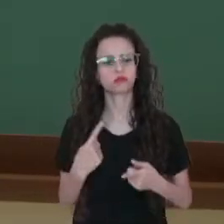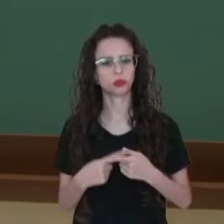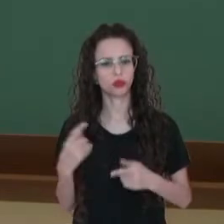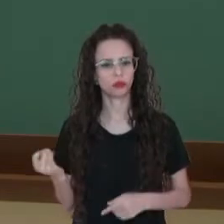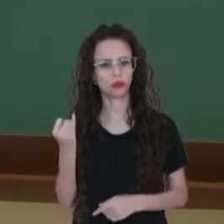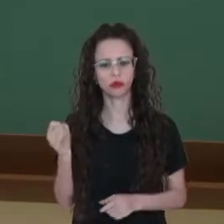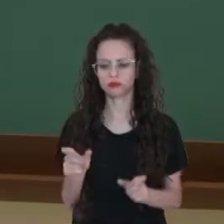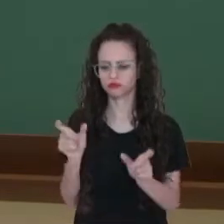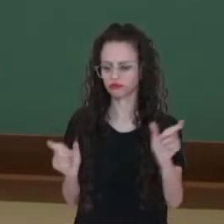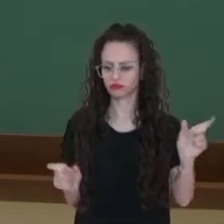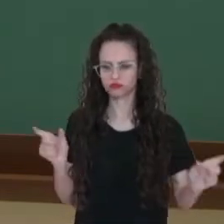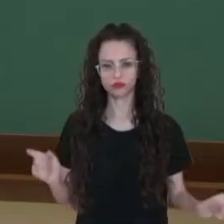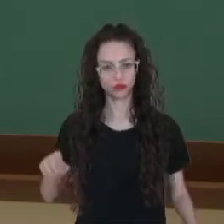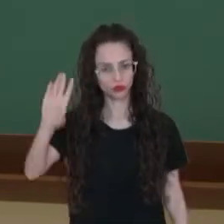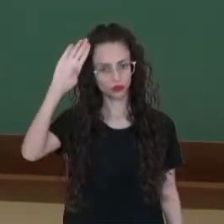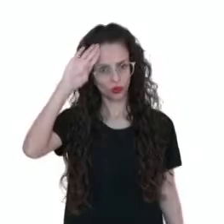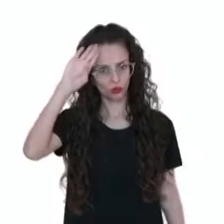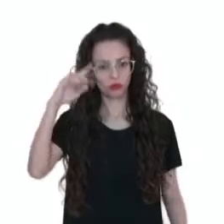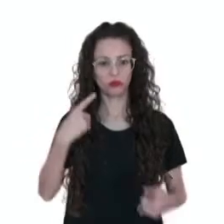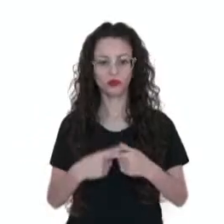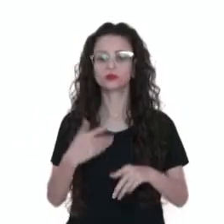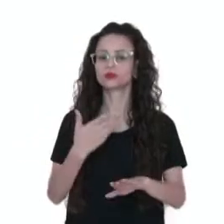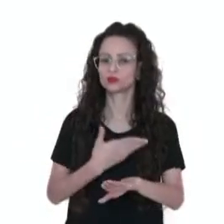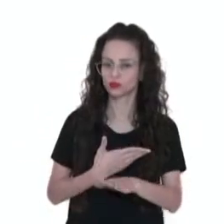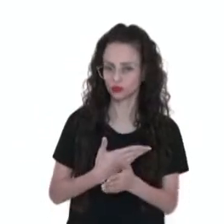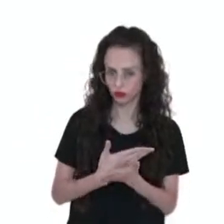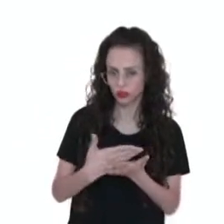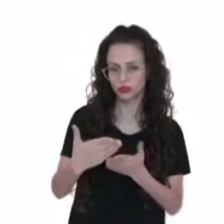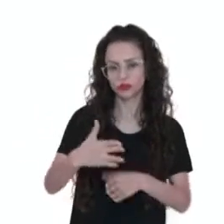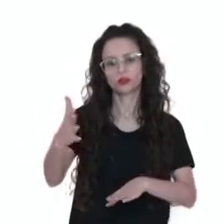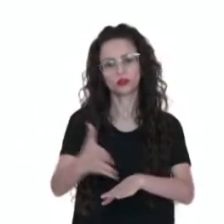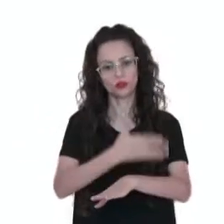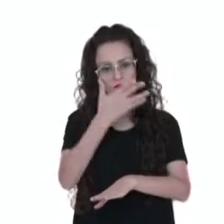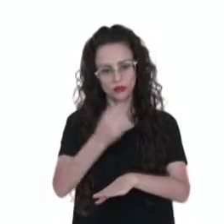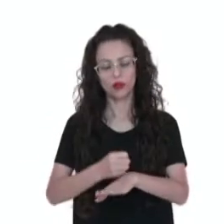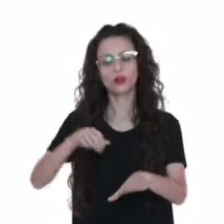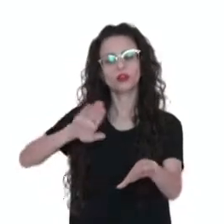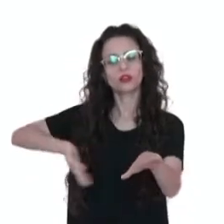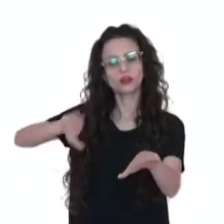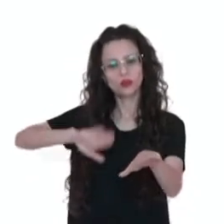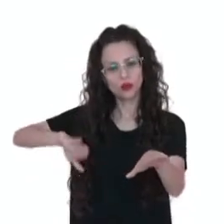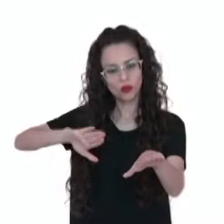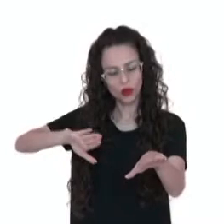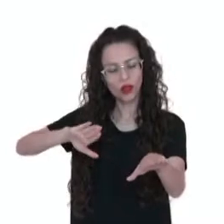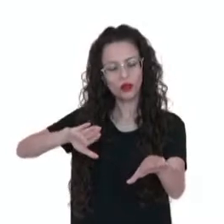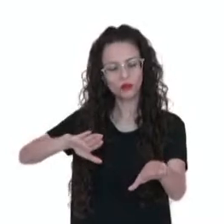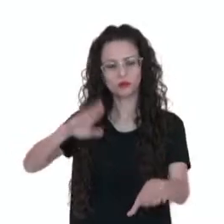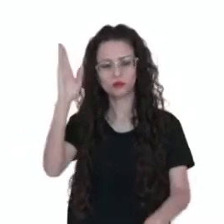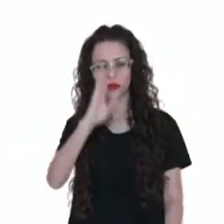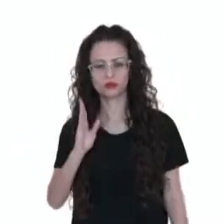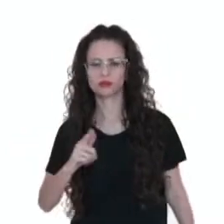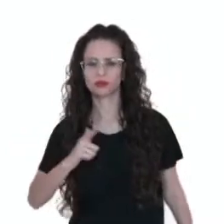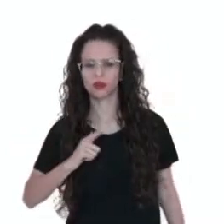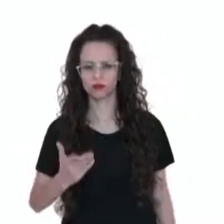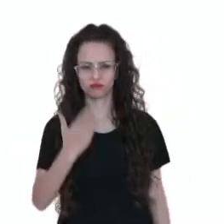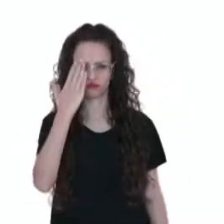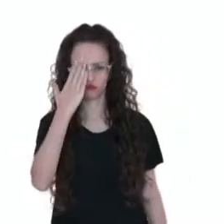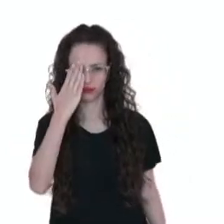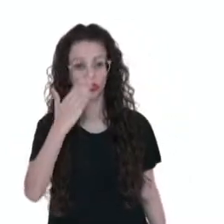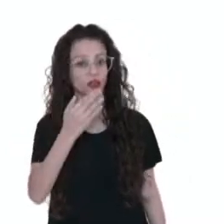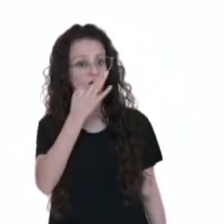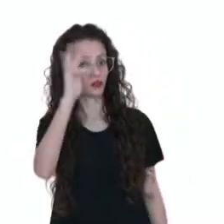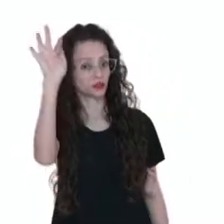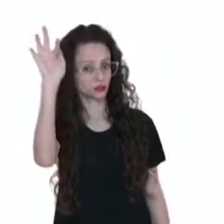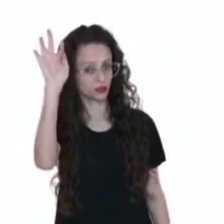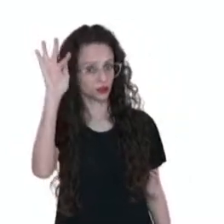dos soldados? Desde o início da colonização, o litoral brasileiro foi visitado por piratas franceses, ingleses e